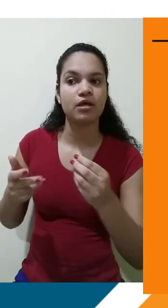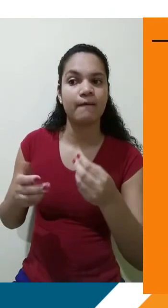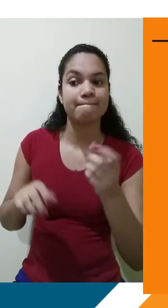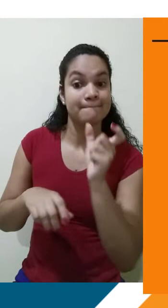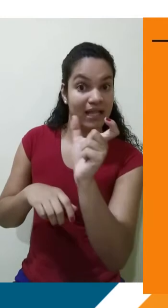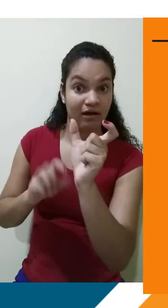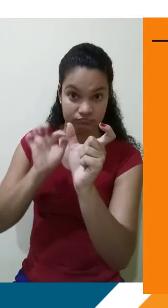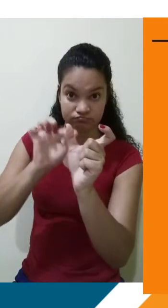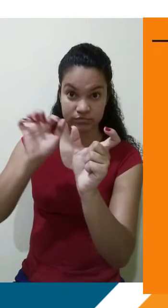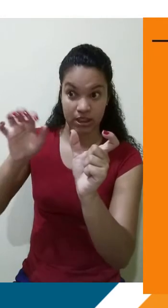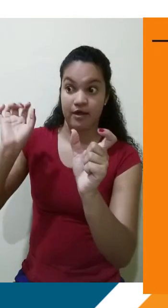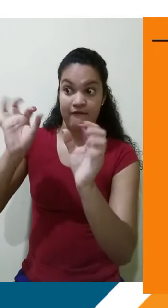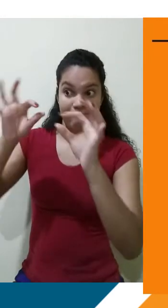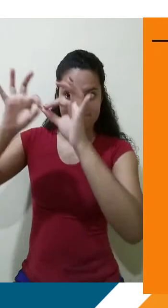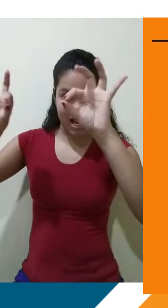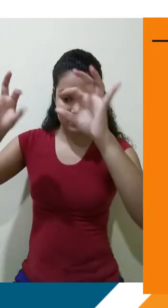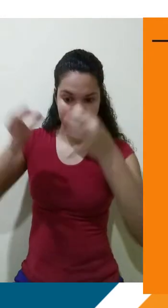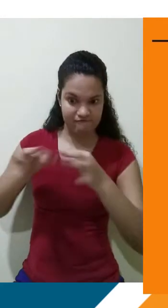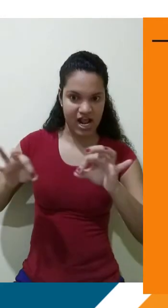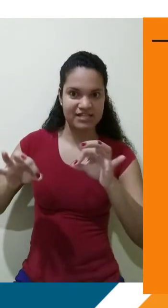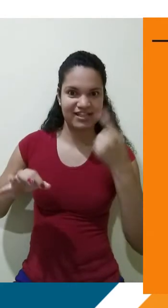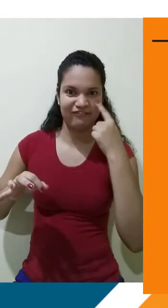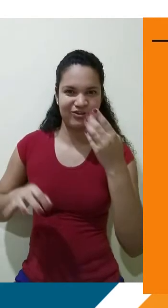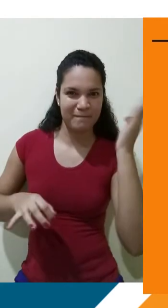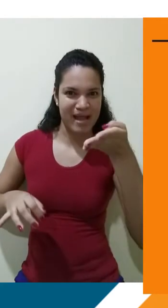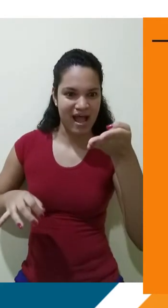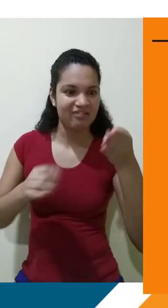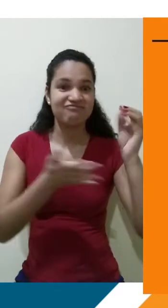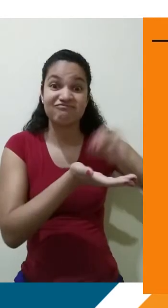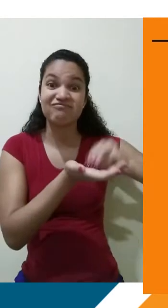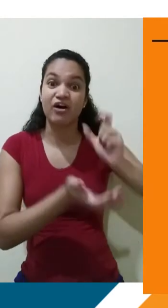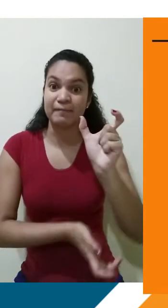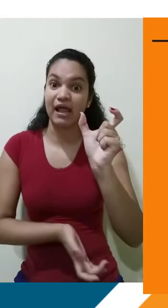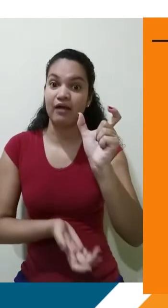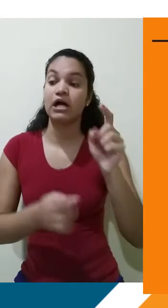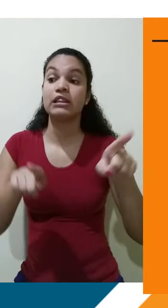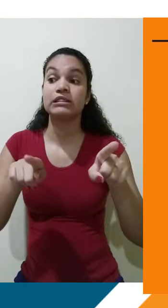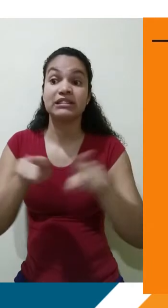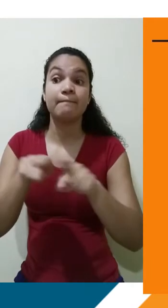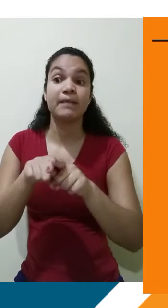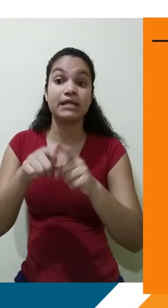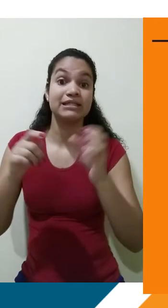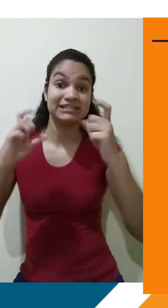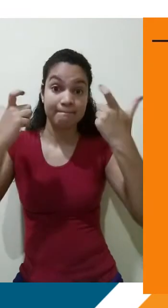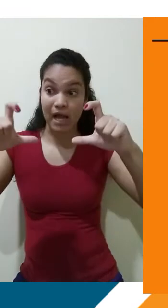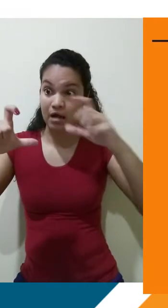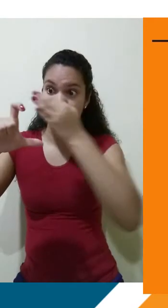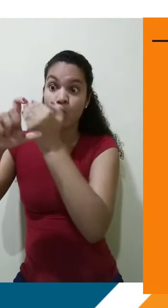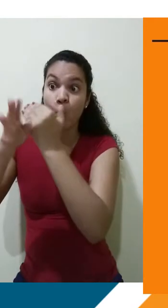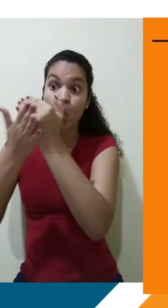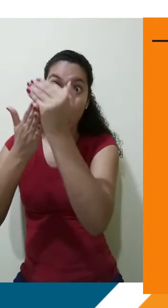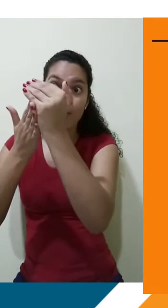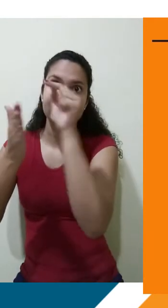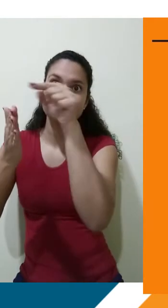frases, vezes ali marcado com a barrinha, e entre os parágrafos. No Enem, é bastante recomendável que a gente tenha algum coesivo no início dos